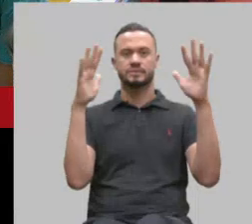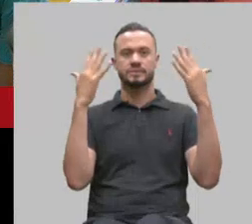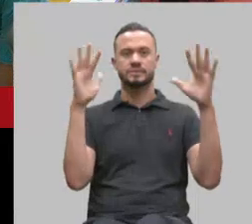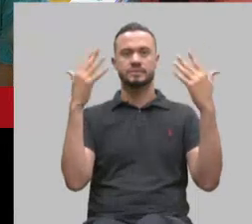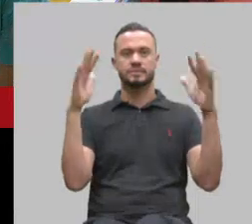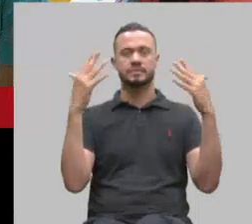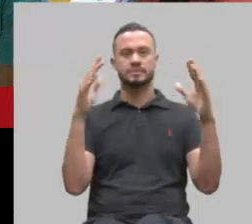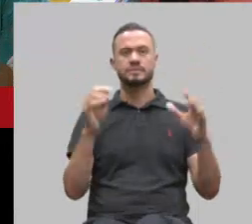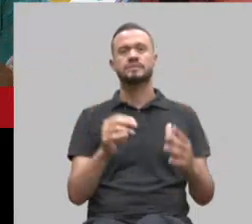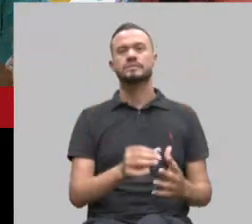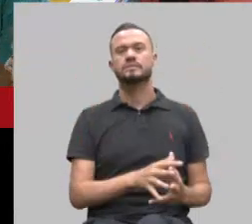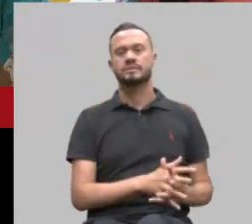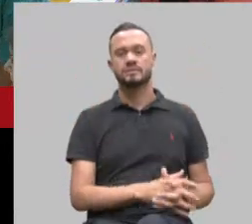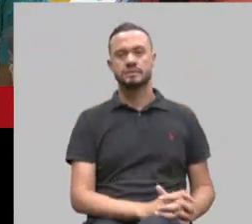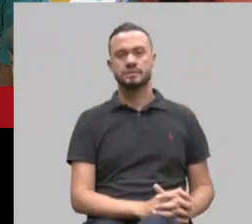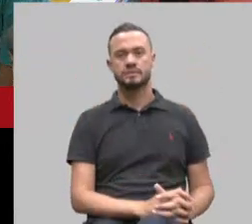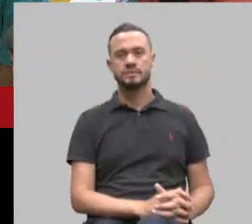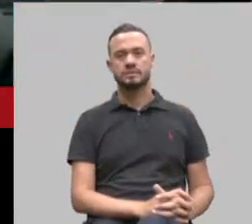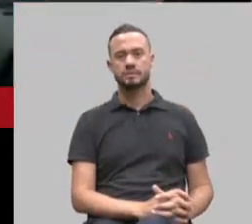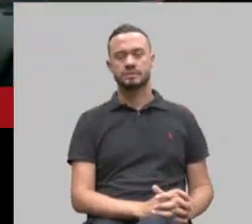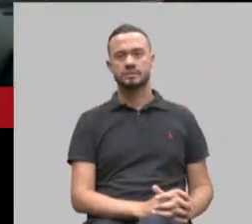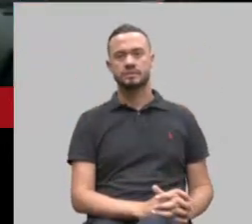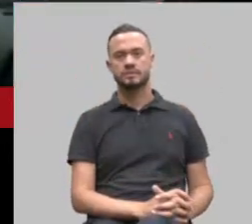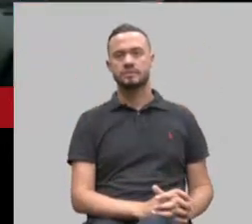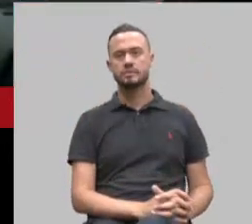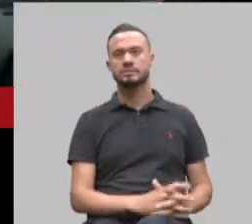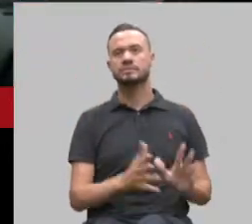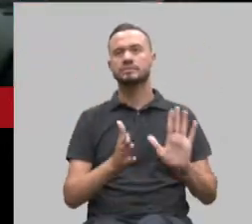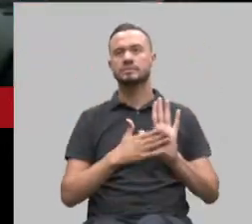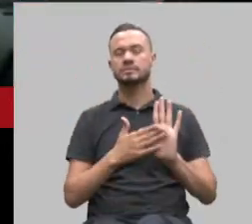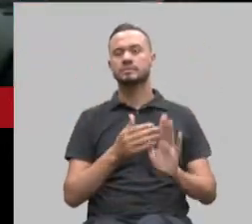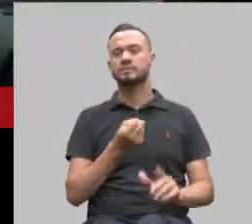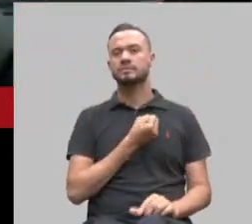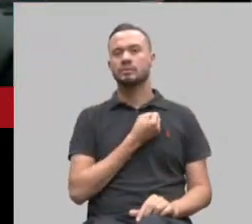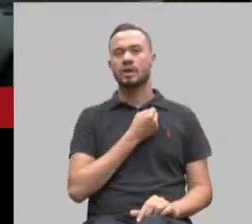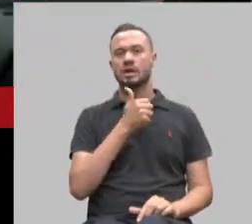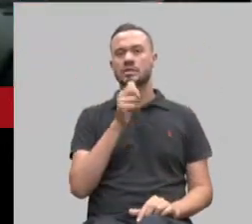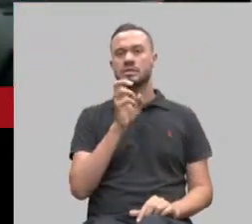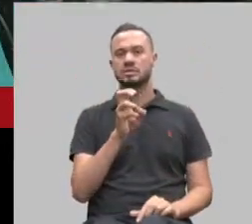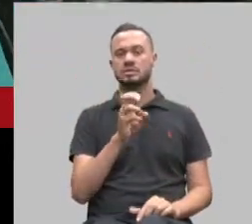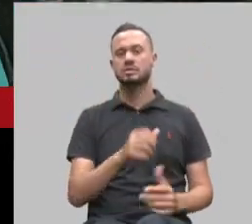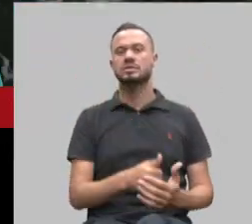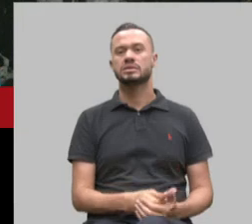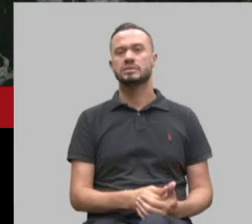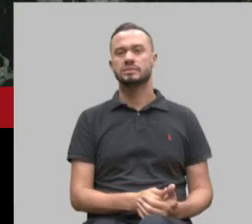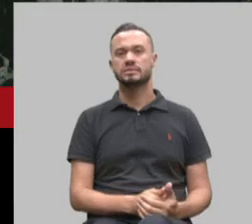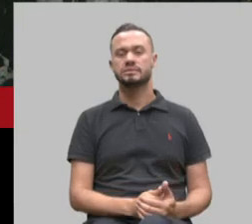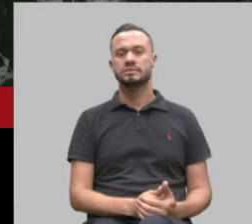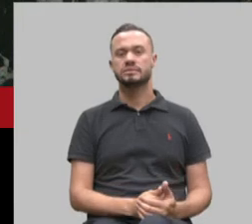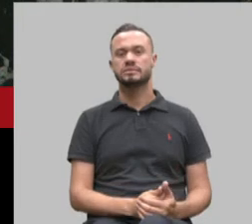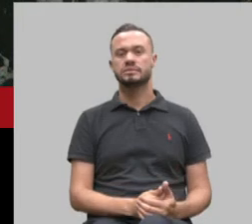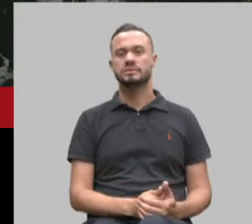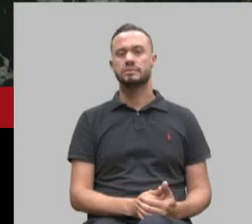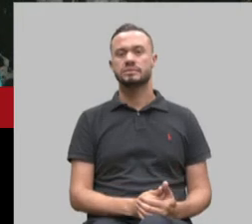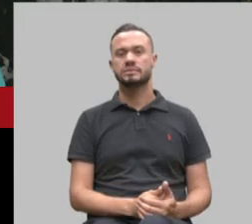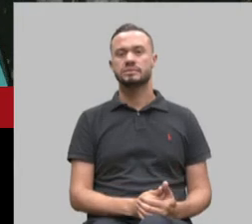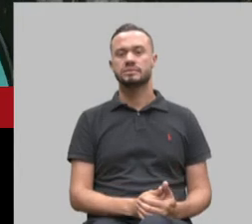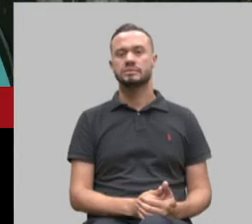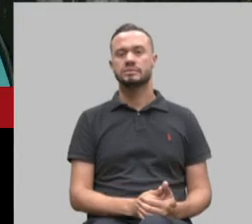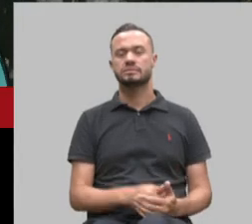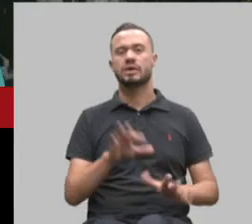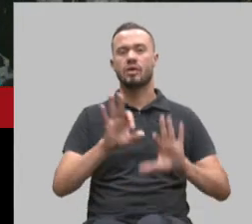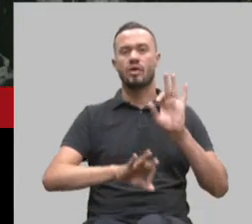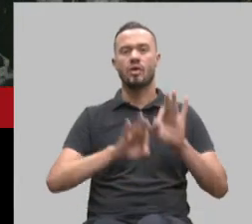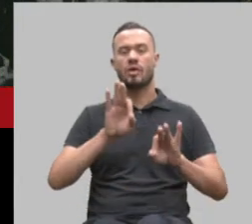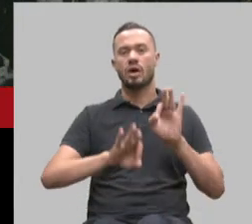obrigado proposta número 15 incentivo a criação de Grêmio estud lim de partipantes para organização de Clubes